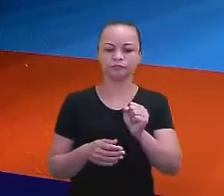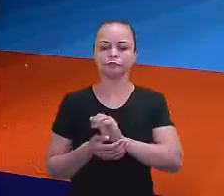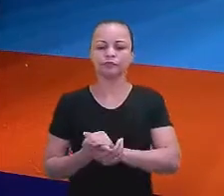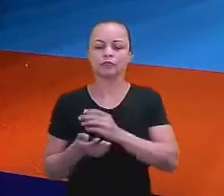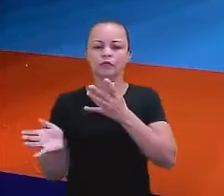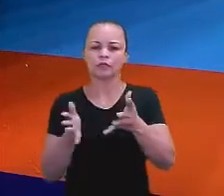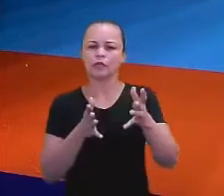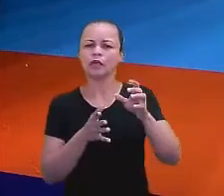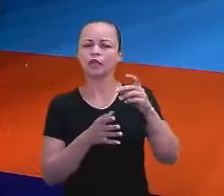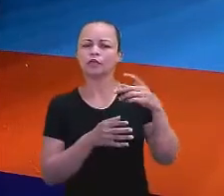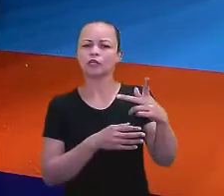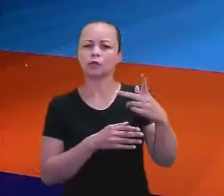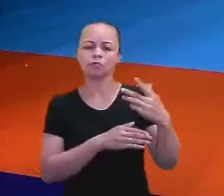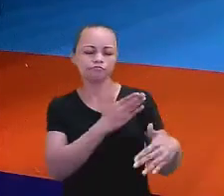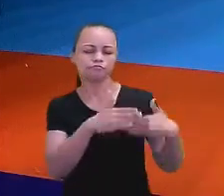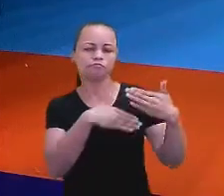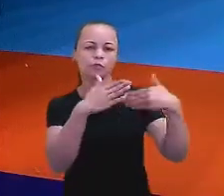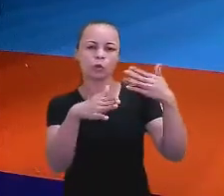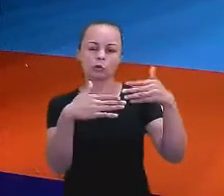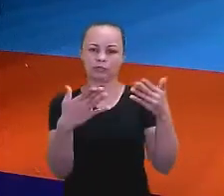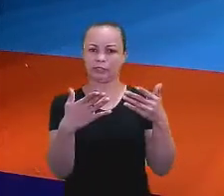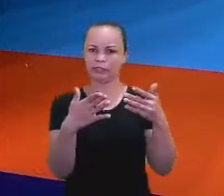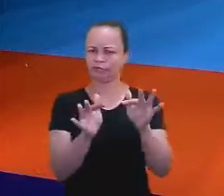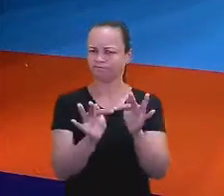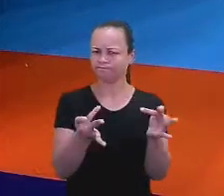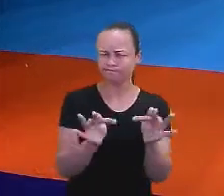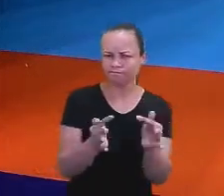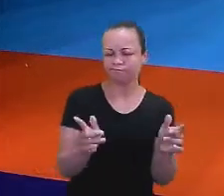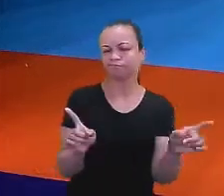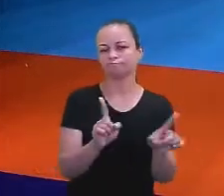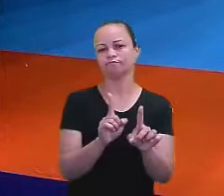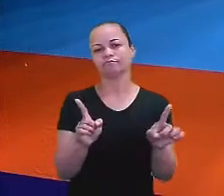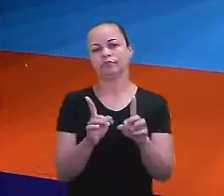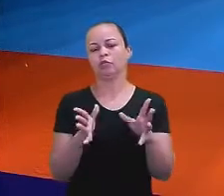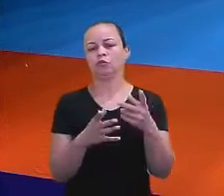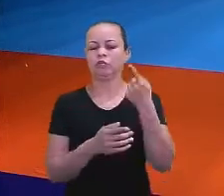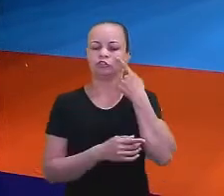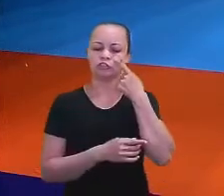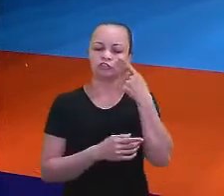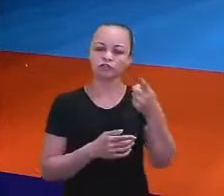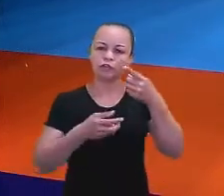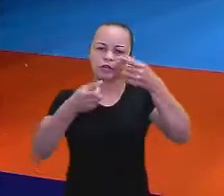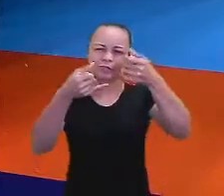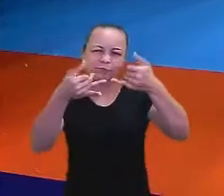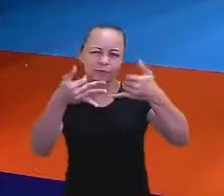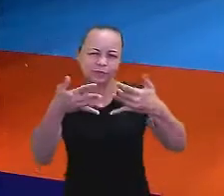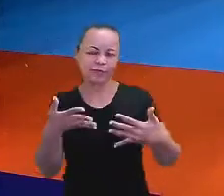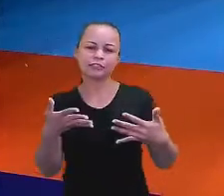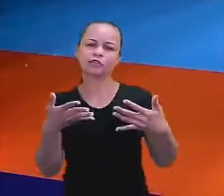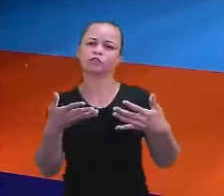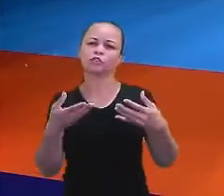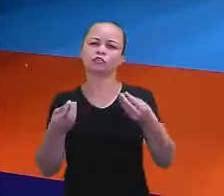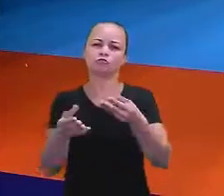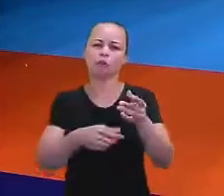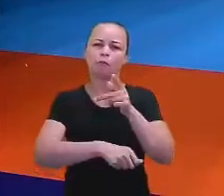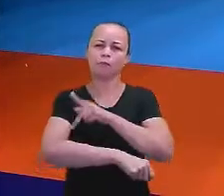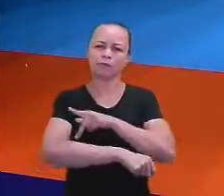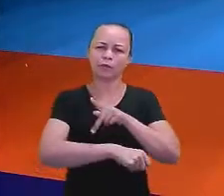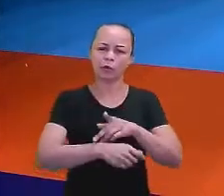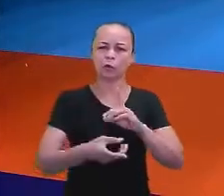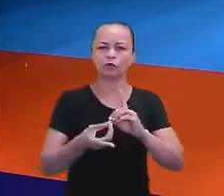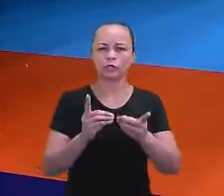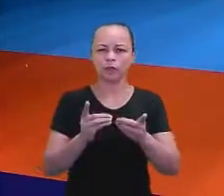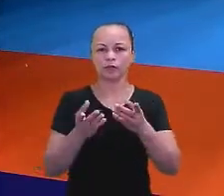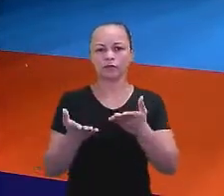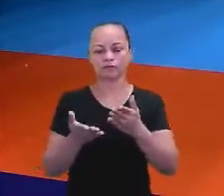um processo que não é tão simples quando a gente está vendo a explicação de forma pedagógica, de forma didática.